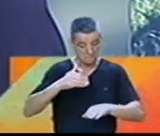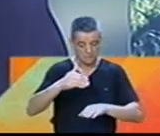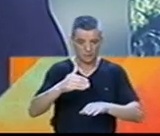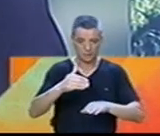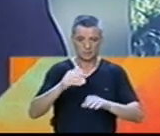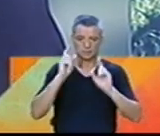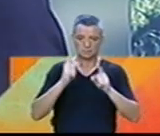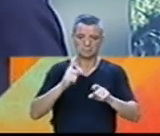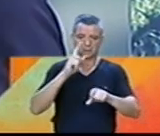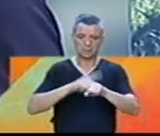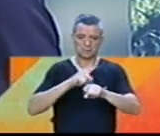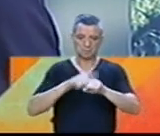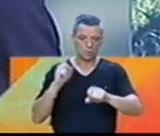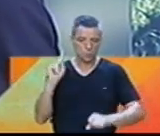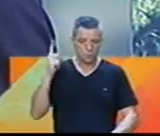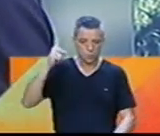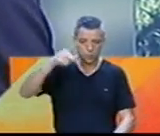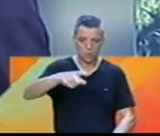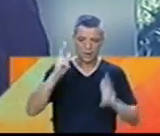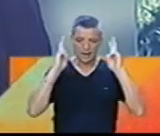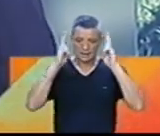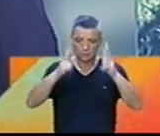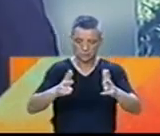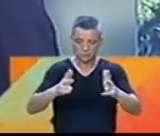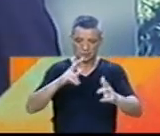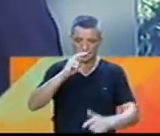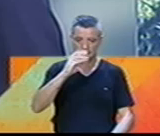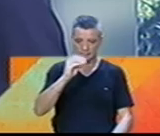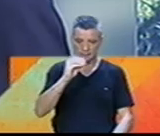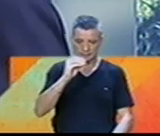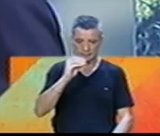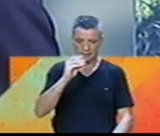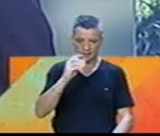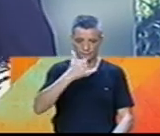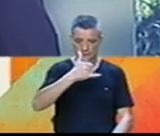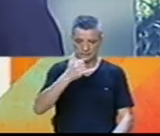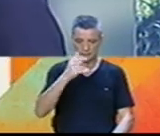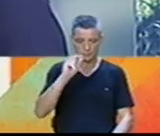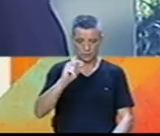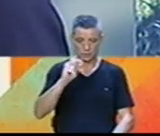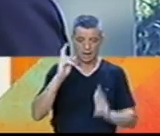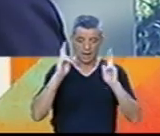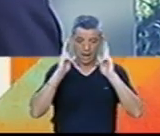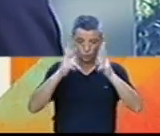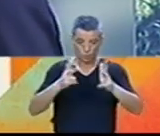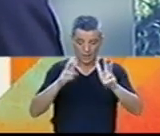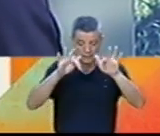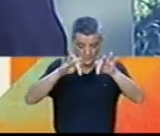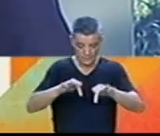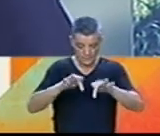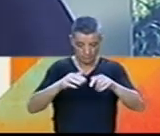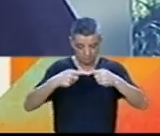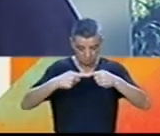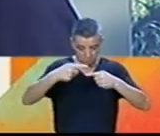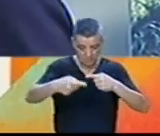Quanto tempo demoramos da autoestrada até Vimioso? Da autoestrada até Vimioso, 30 minutos. 30 minutos? 25, 30 minutos. É um instantinho. É um instantinho, é muito rápido.